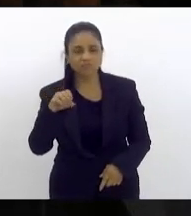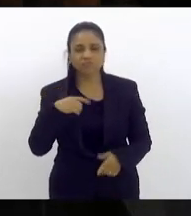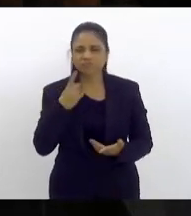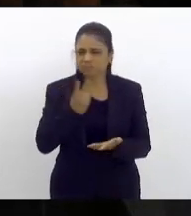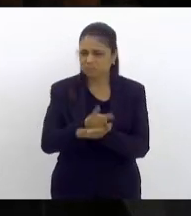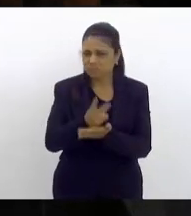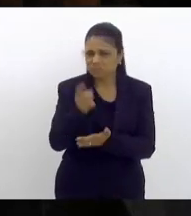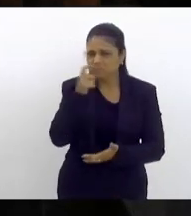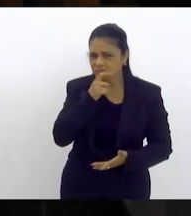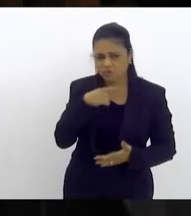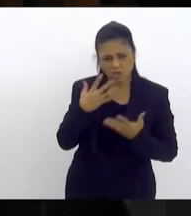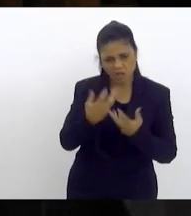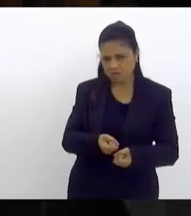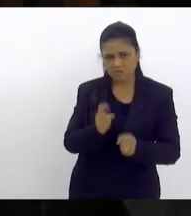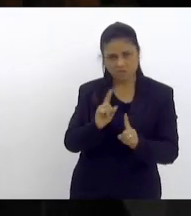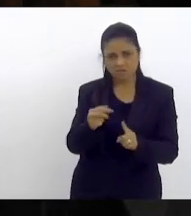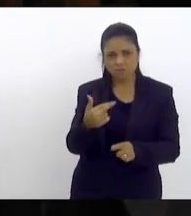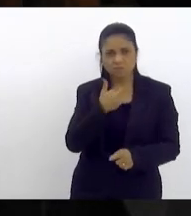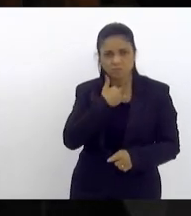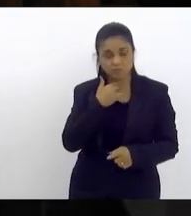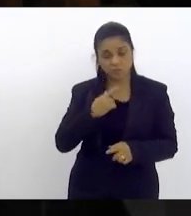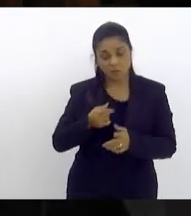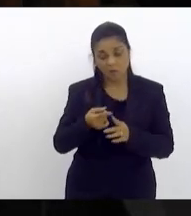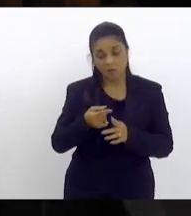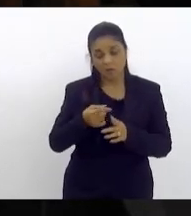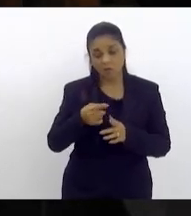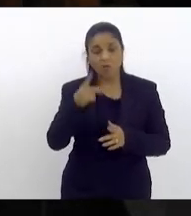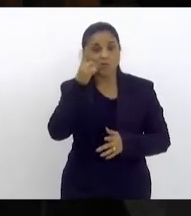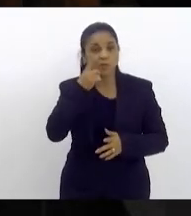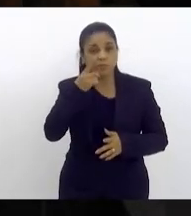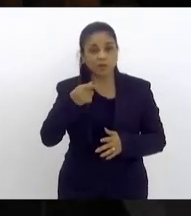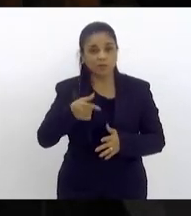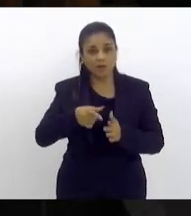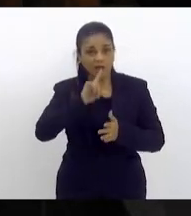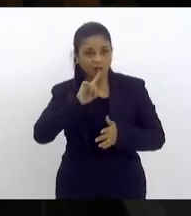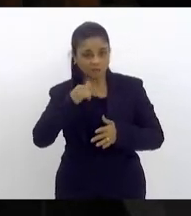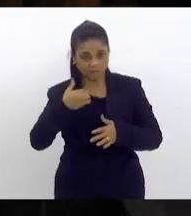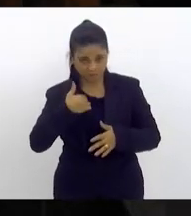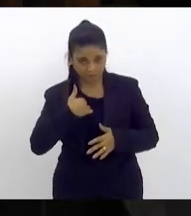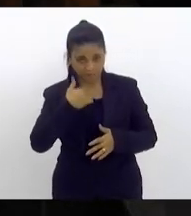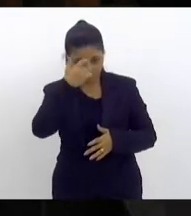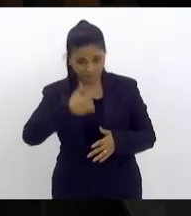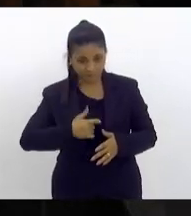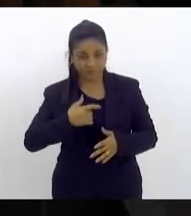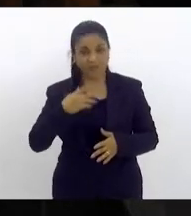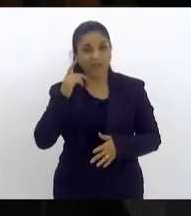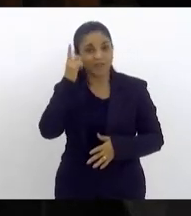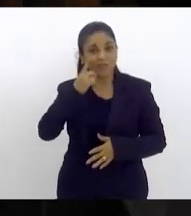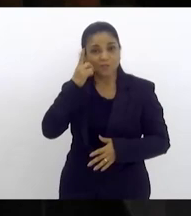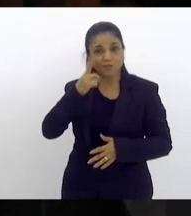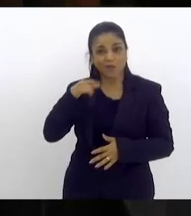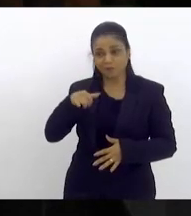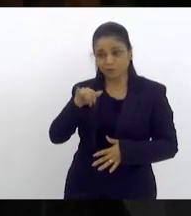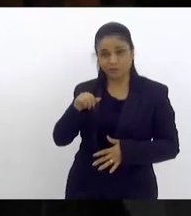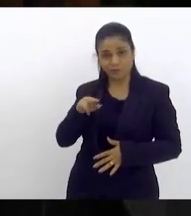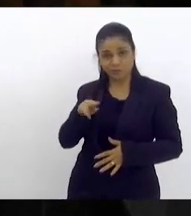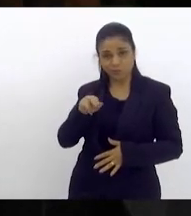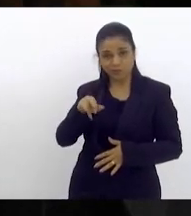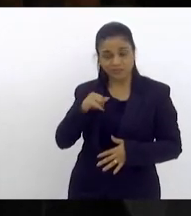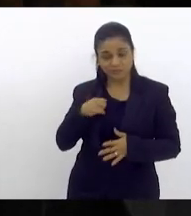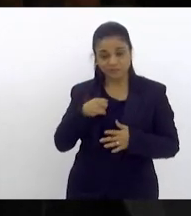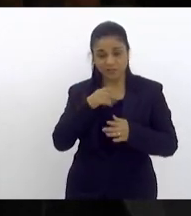e na verdade se cala porque o deputado que me antecede chegou a falar de educação e se intitula como Deputado que faz a pauta de educação